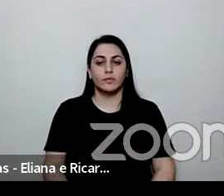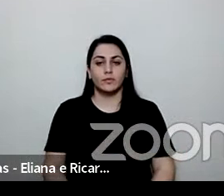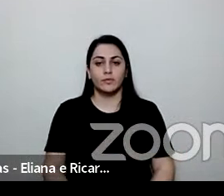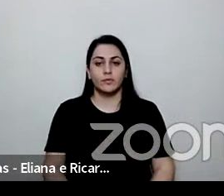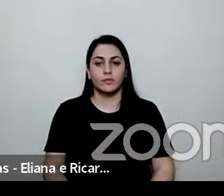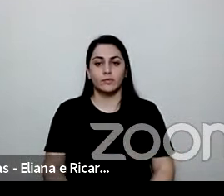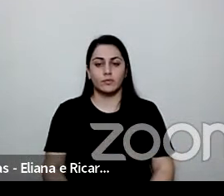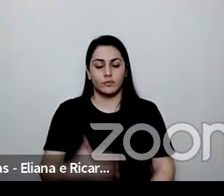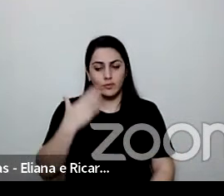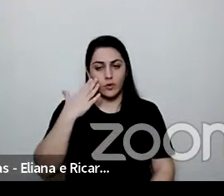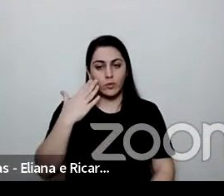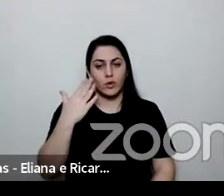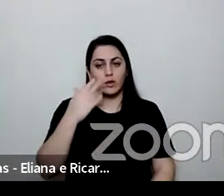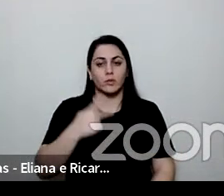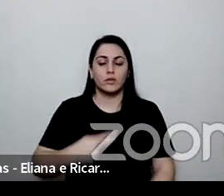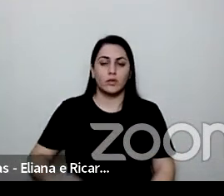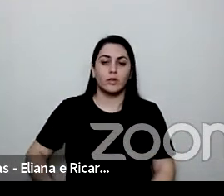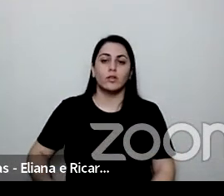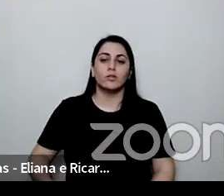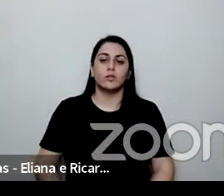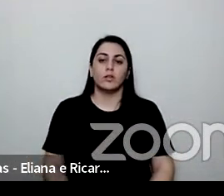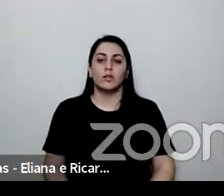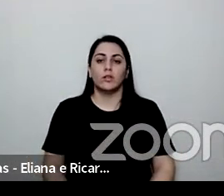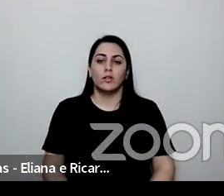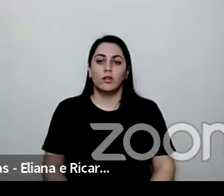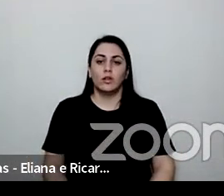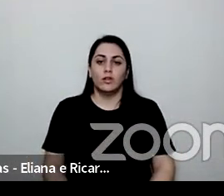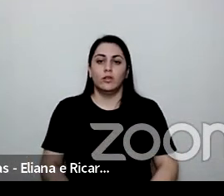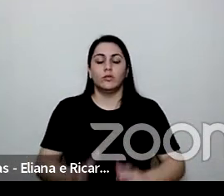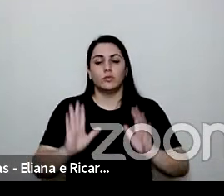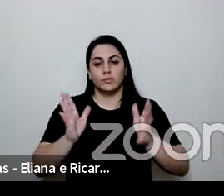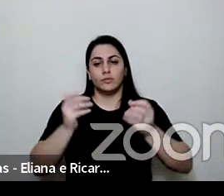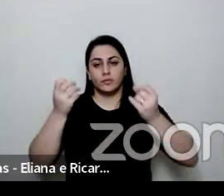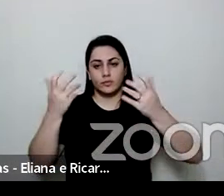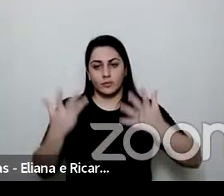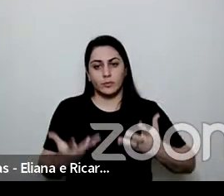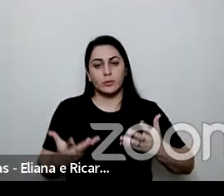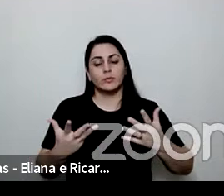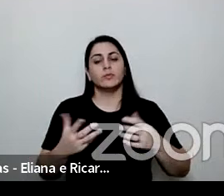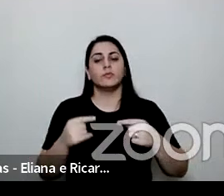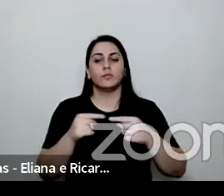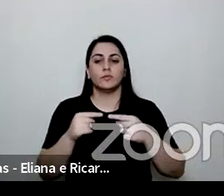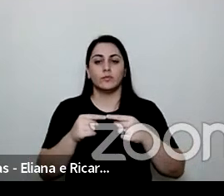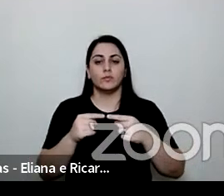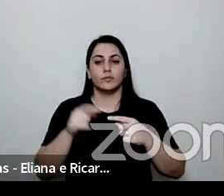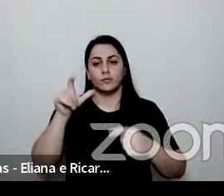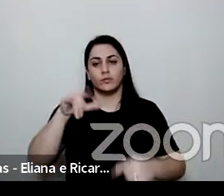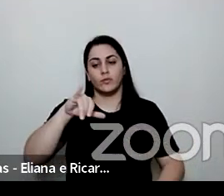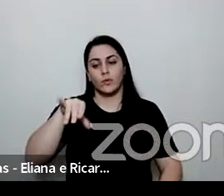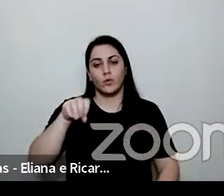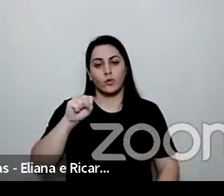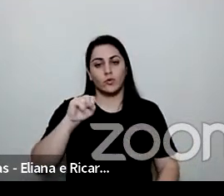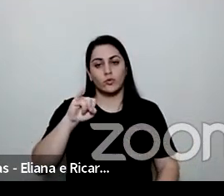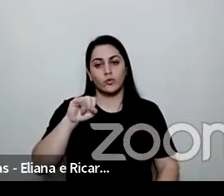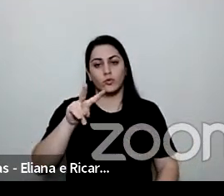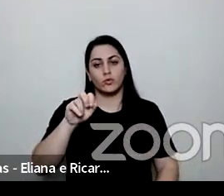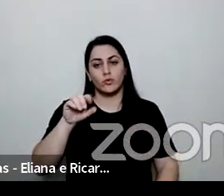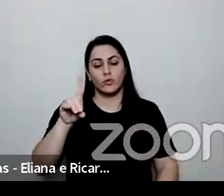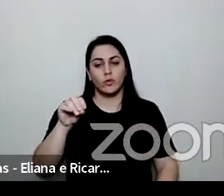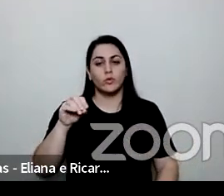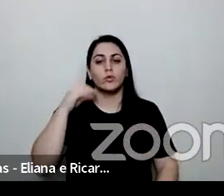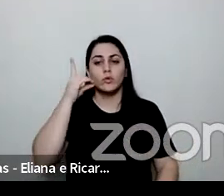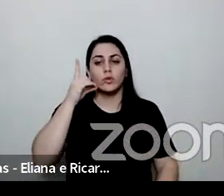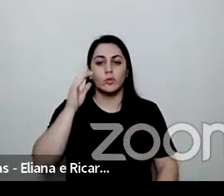a entregar PDF e é culpa nela estado atribuísse a ora recorrida Josivaldo Santos Melo deputado federal